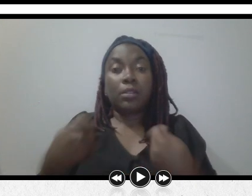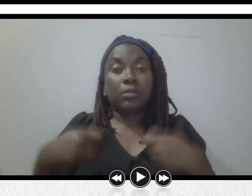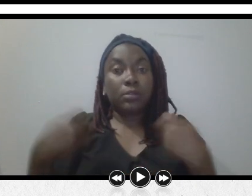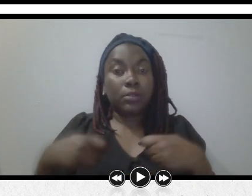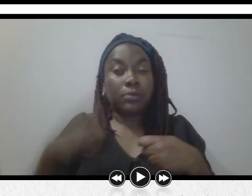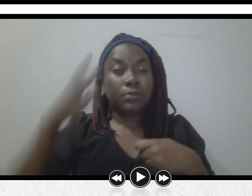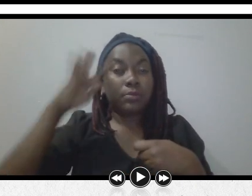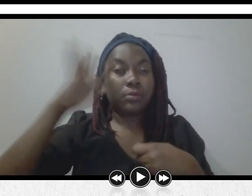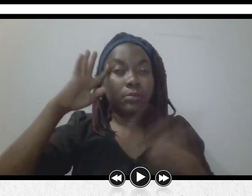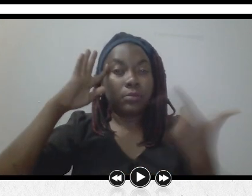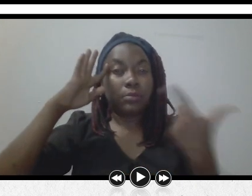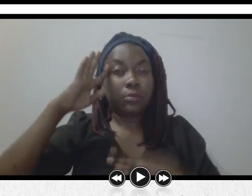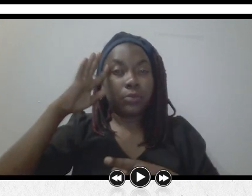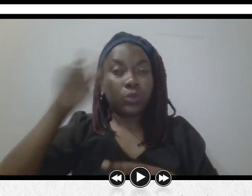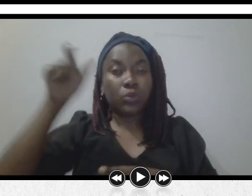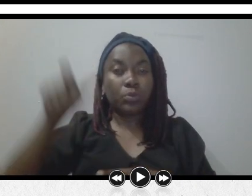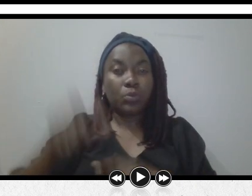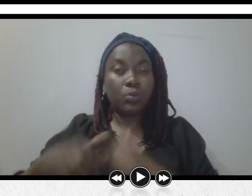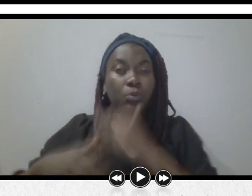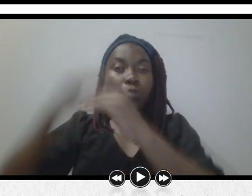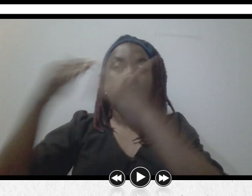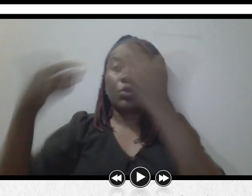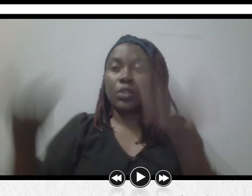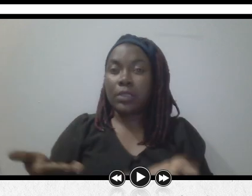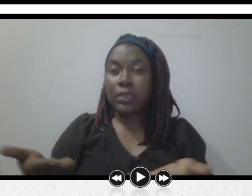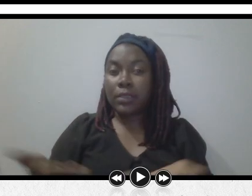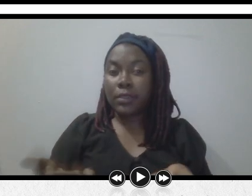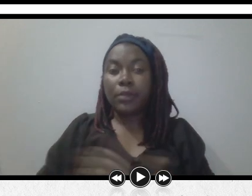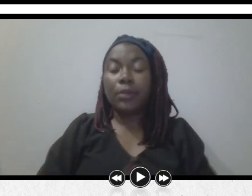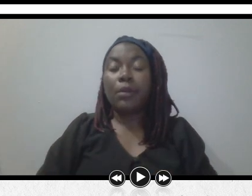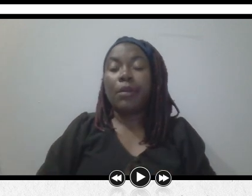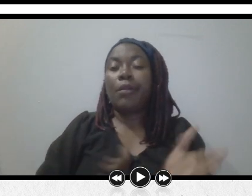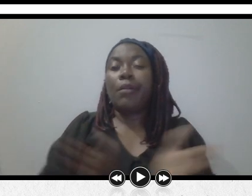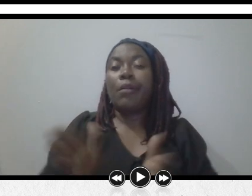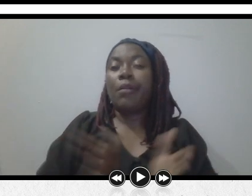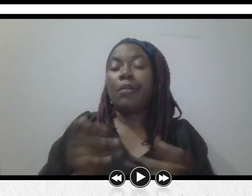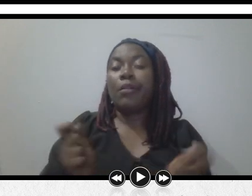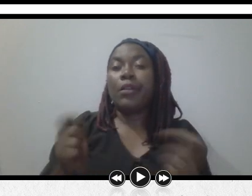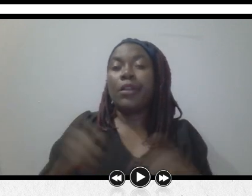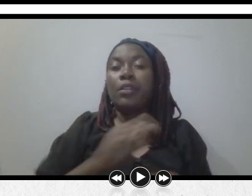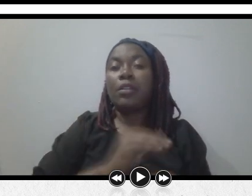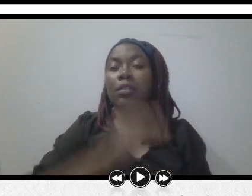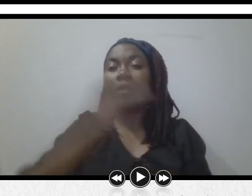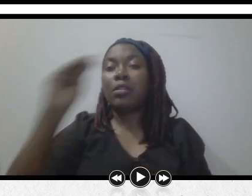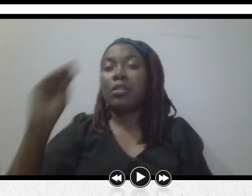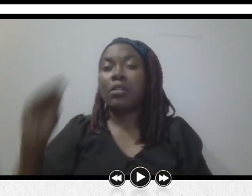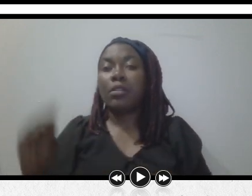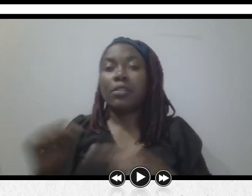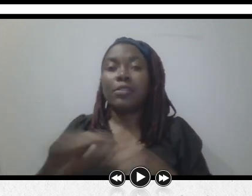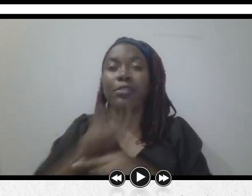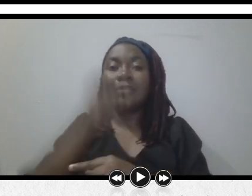fundamentais. Para tanto, será necessário repensar o atual modelo de desenvolvimento. Uma opção viável